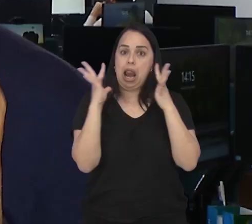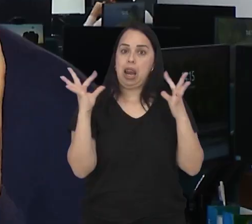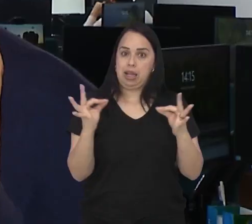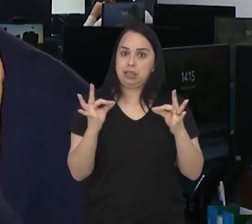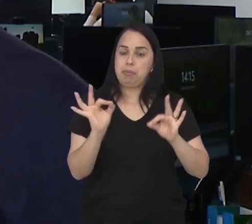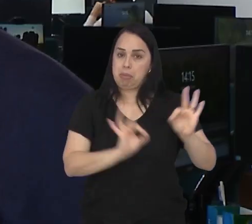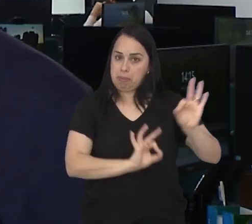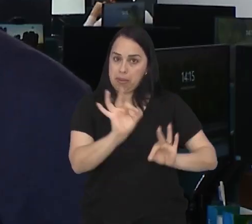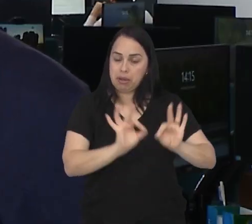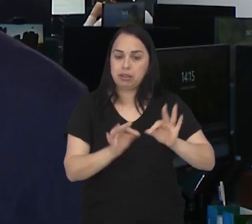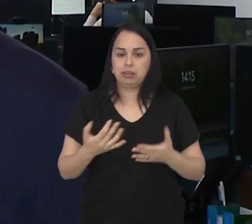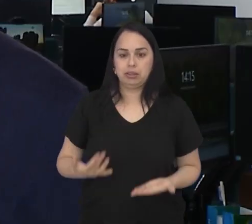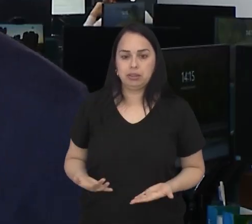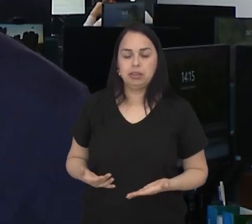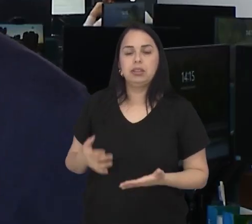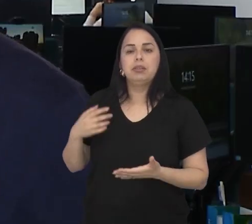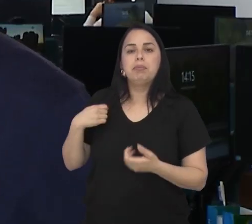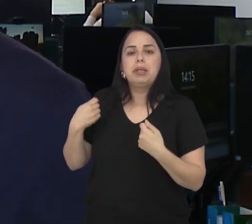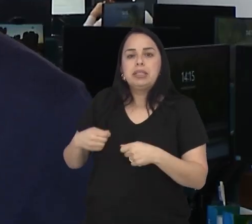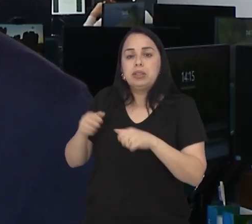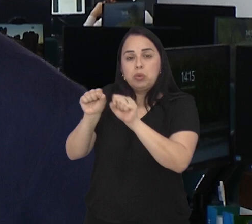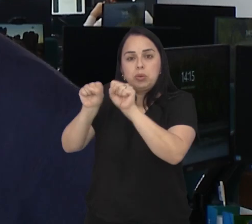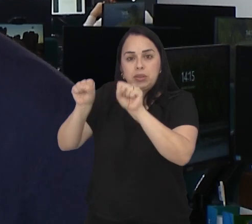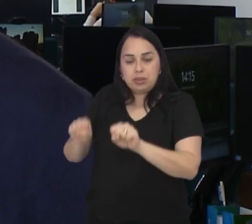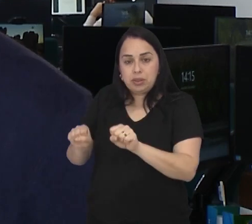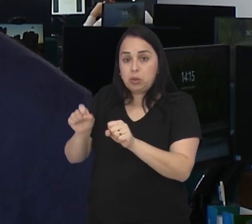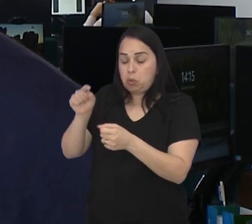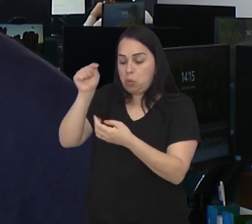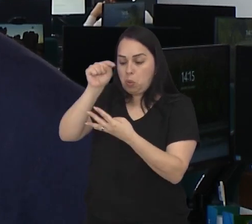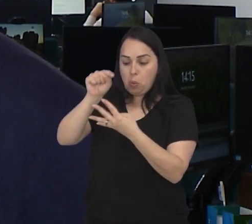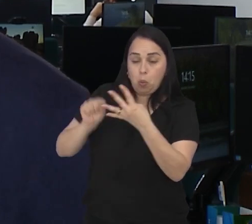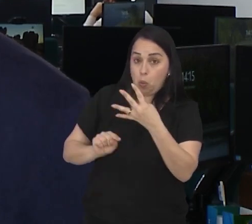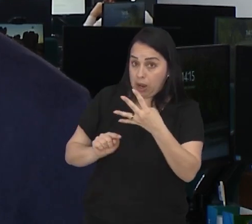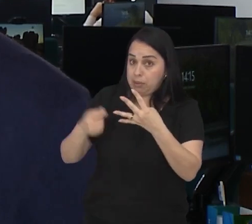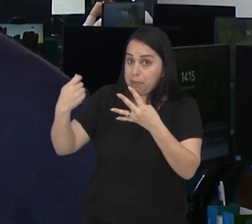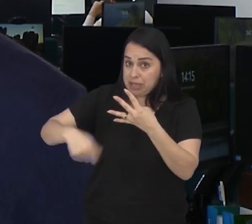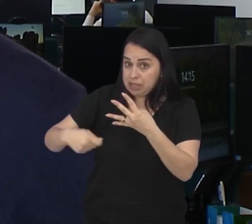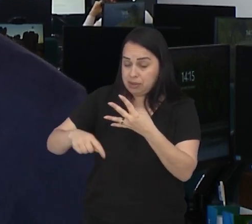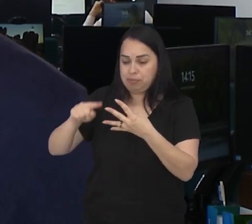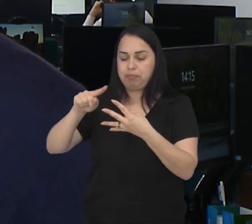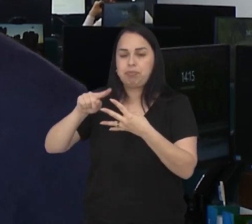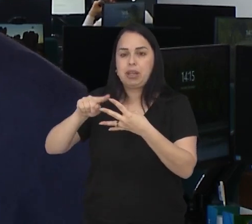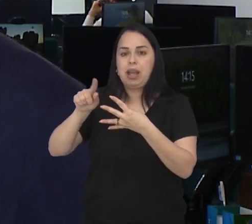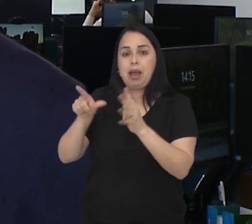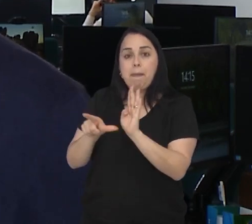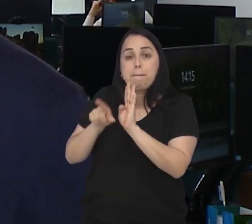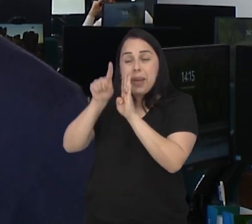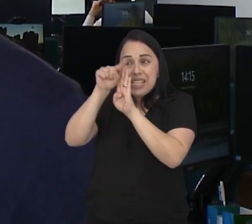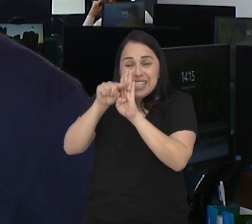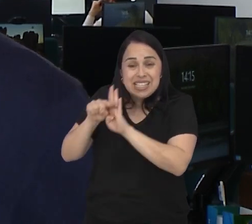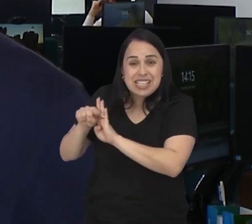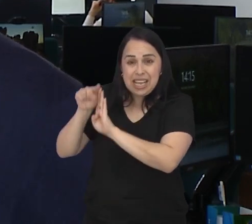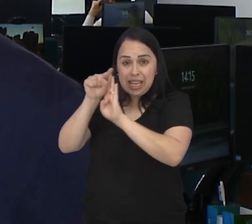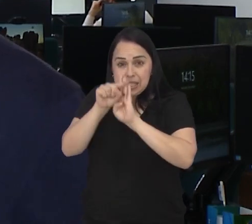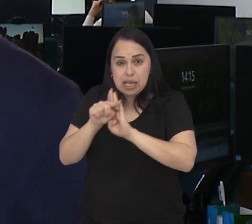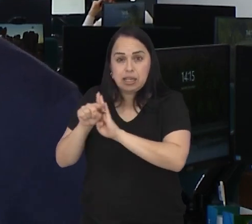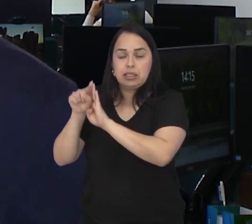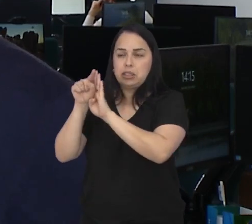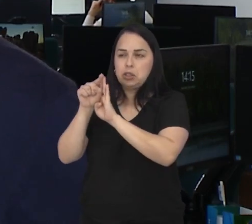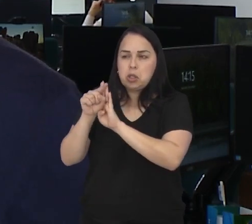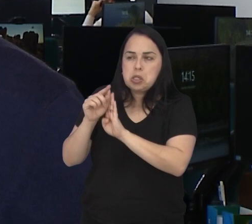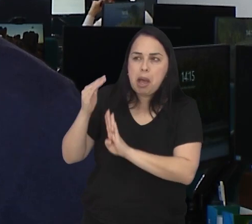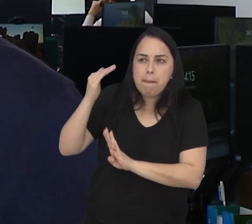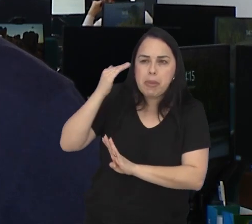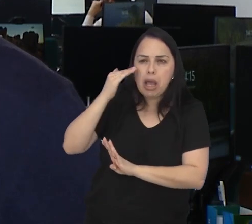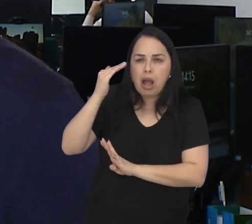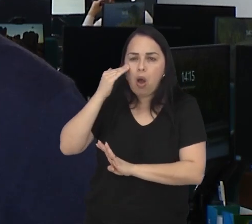proteger. Um sistema de alertas eficiente, ele precisa ter funcionando bem 4 eixos. O primeiro deles é o eixo de pesquisa,